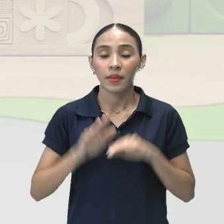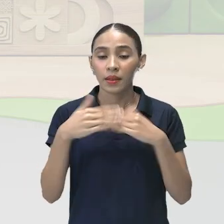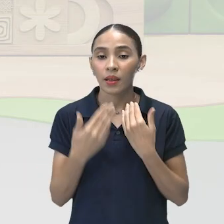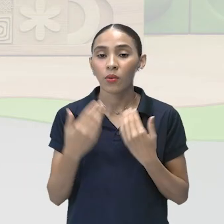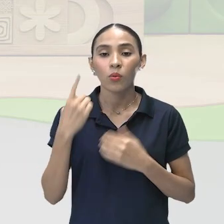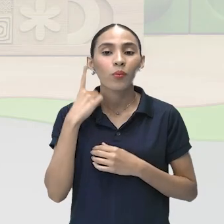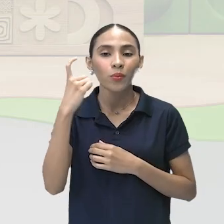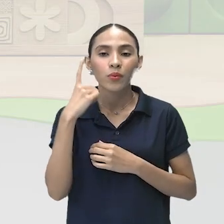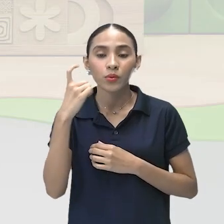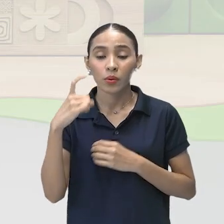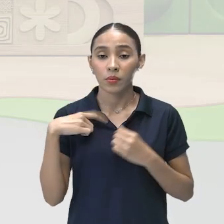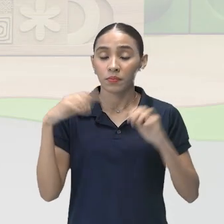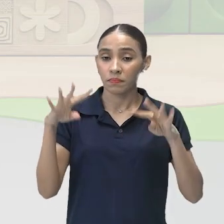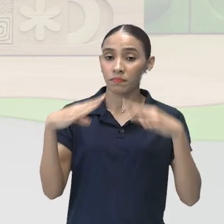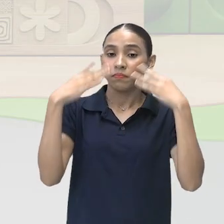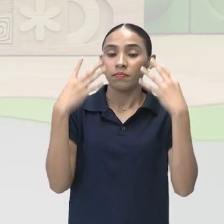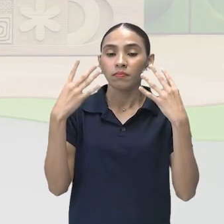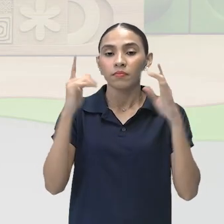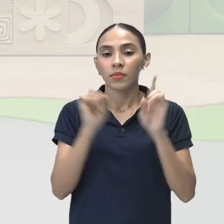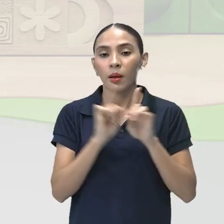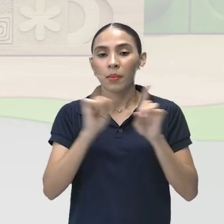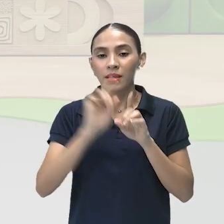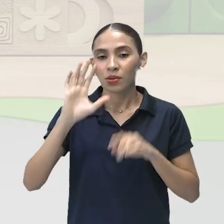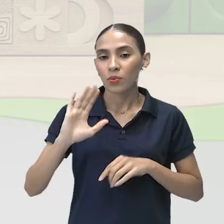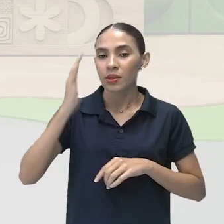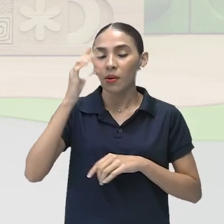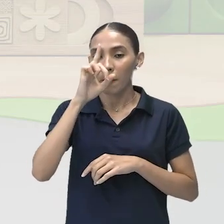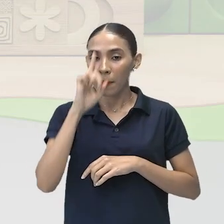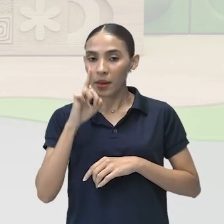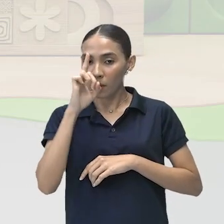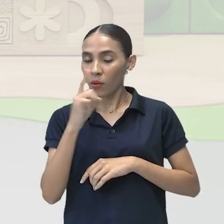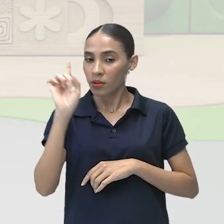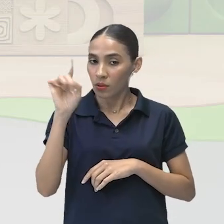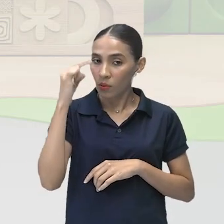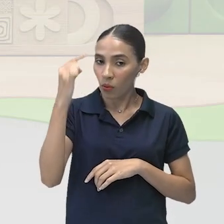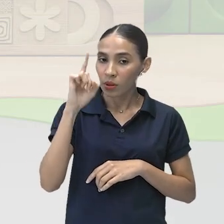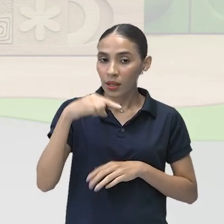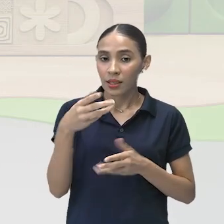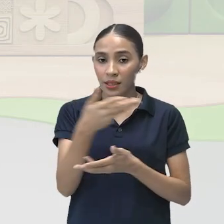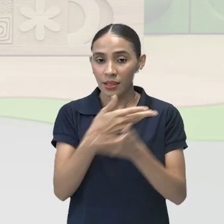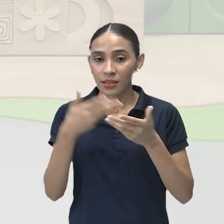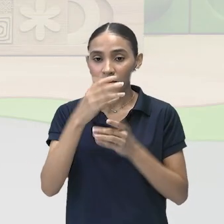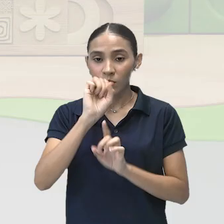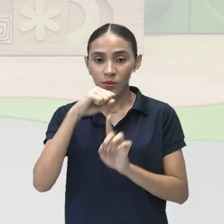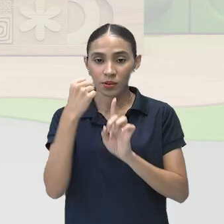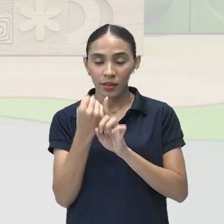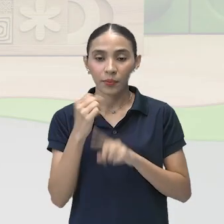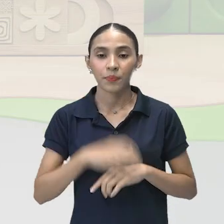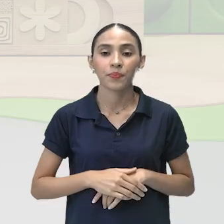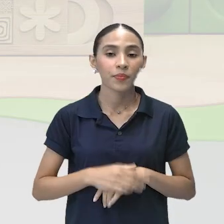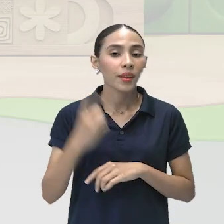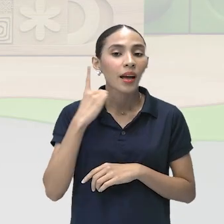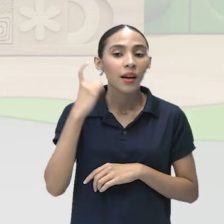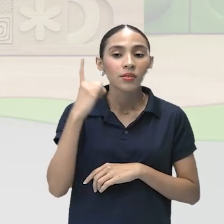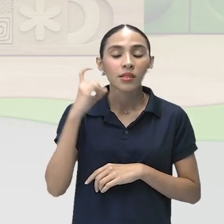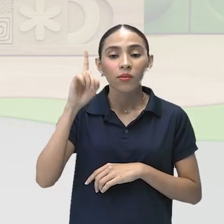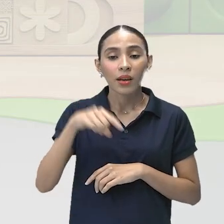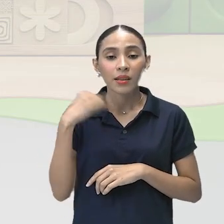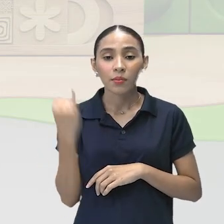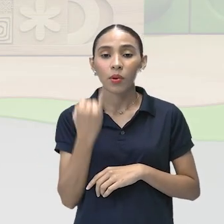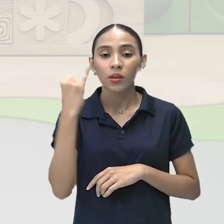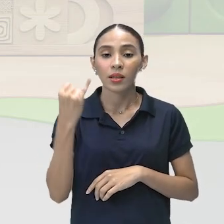o som ele acaba chamando a atenção aí para situações perigosas. Outra questão é a interação social. A audição é crucial